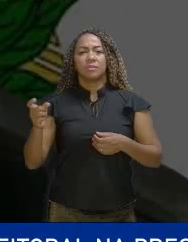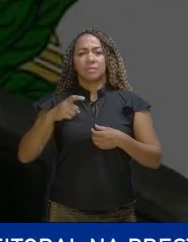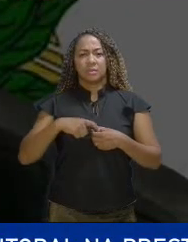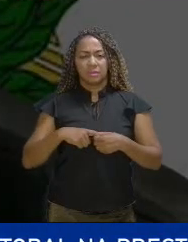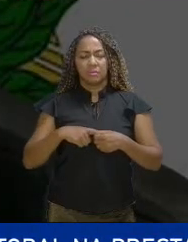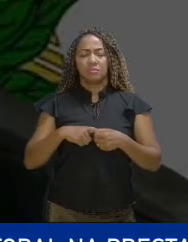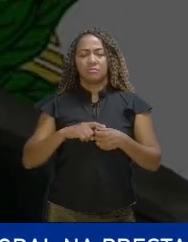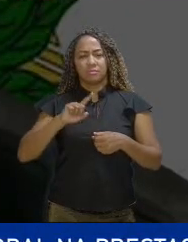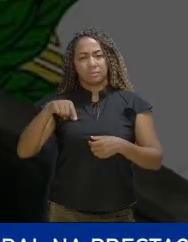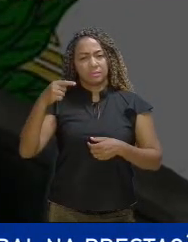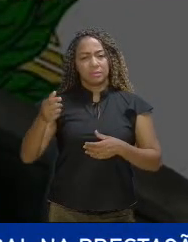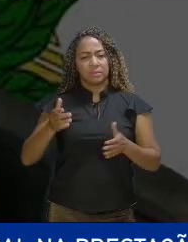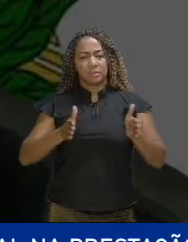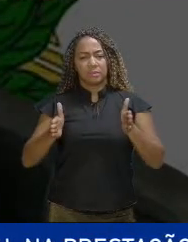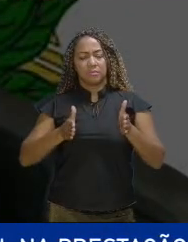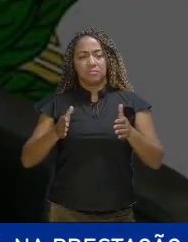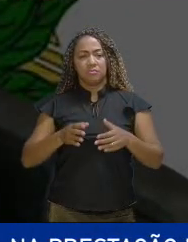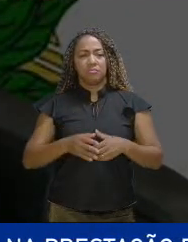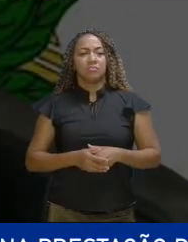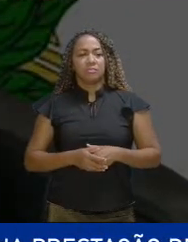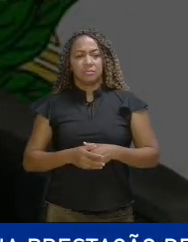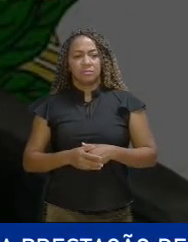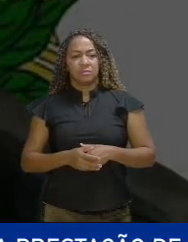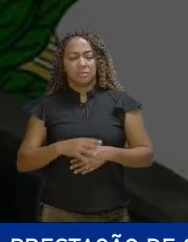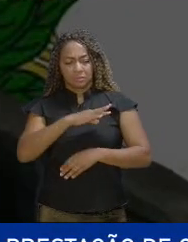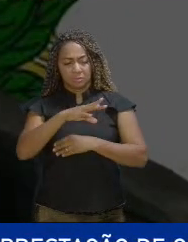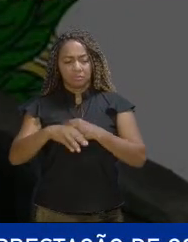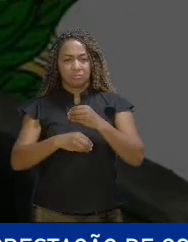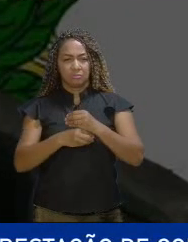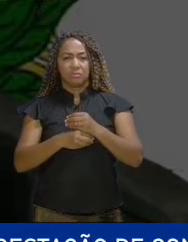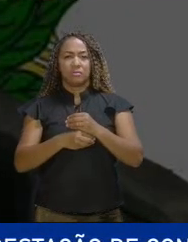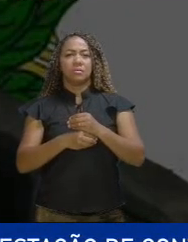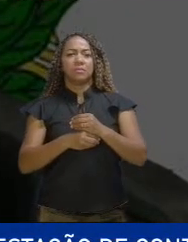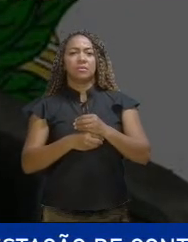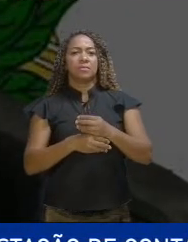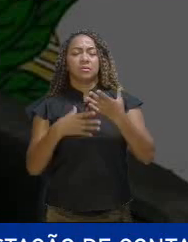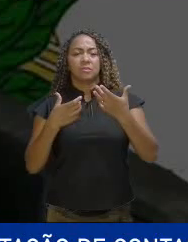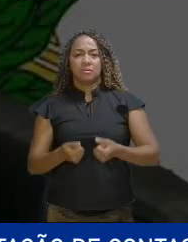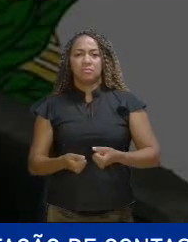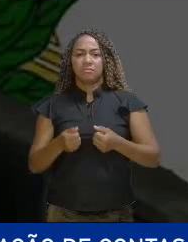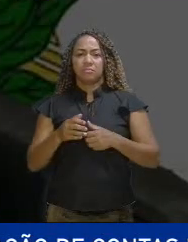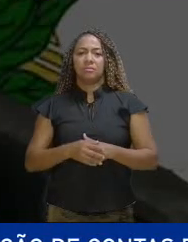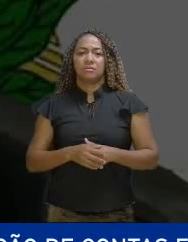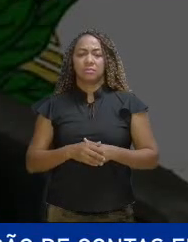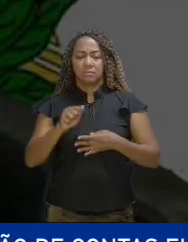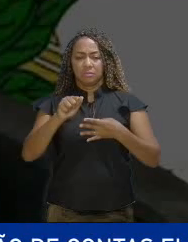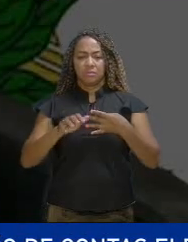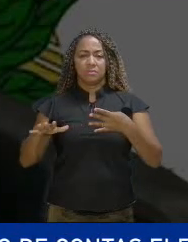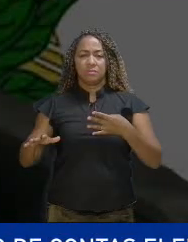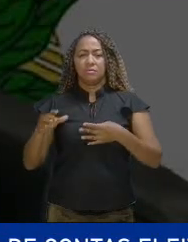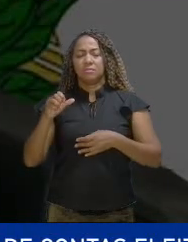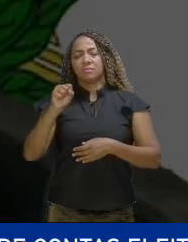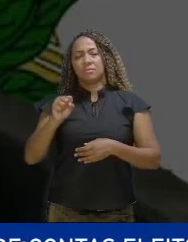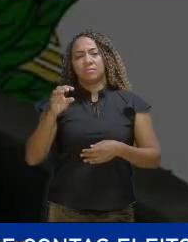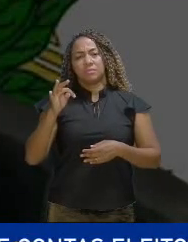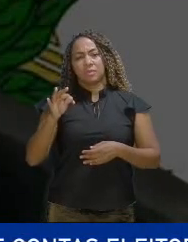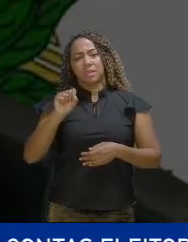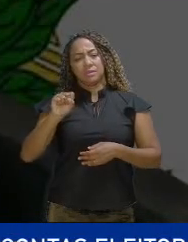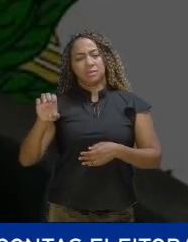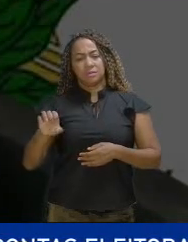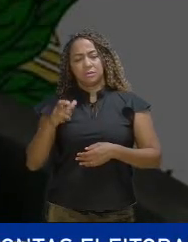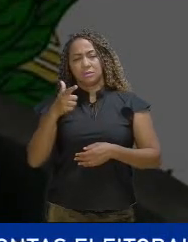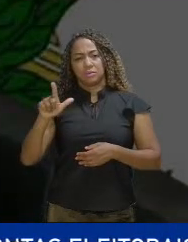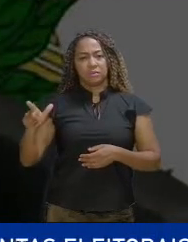acessíveis após a fase instrutória, e que sua juntada em sede recursal seria admitida pela jurisprudência do TSE, porque não